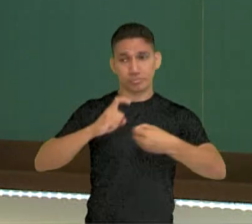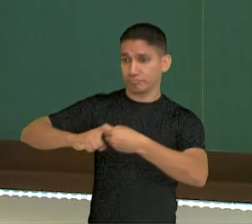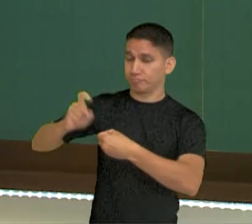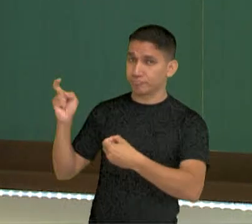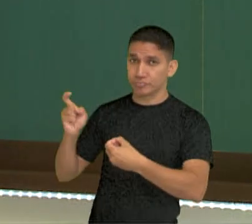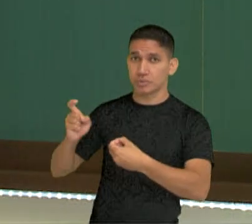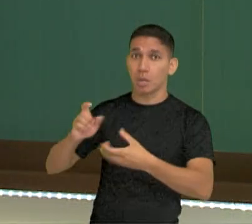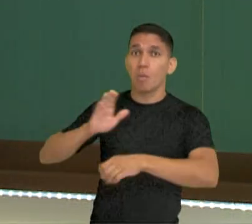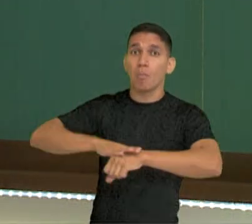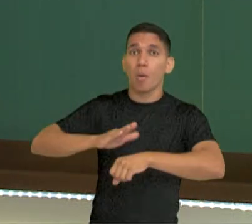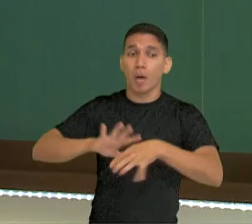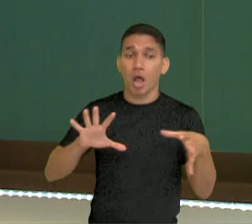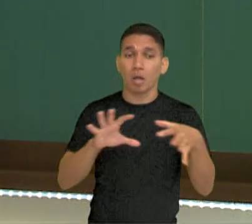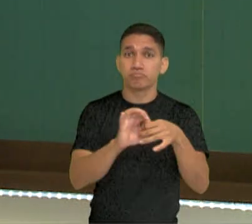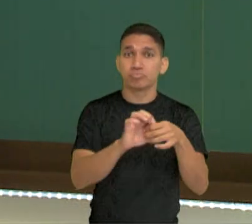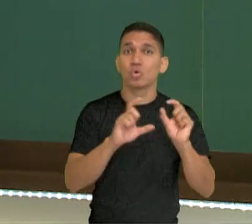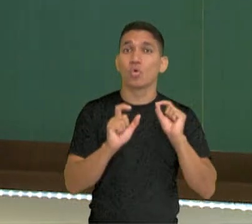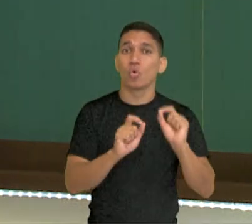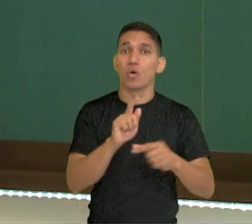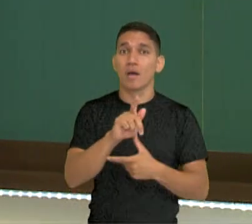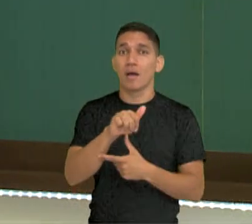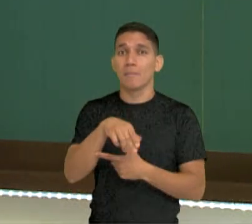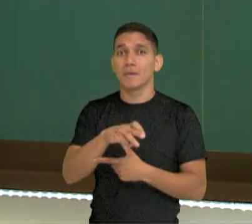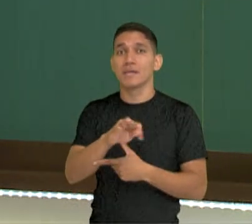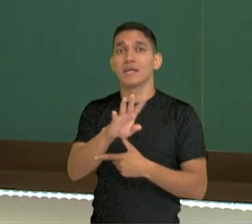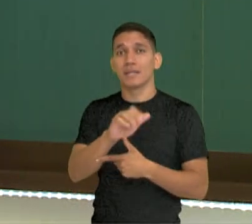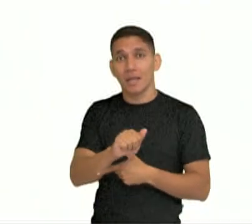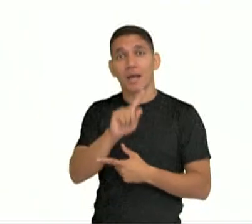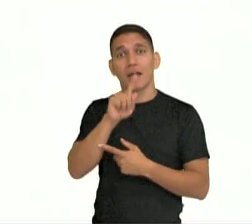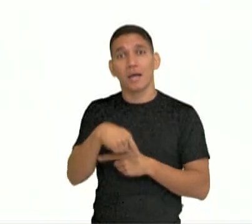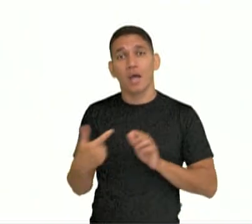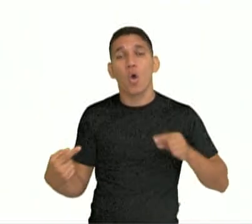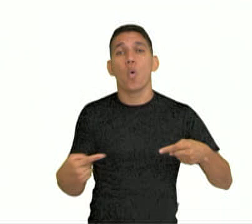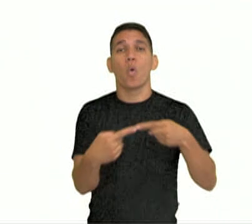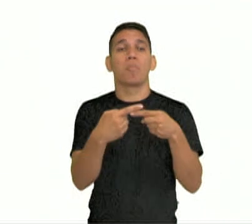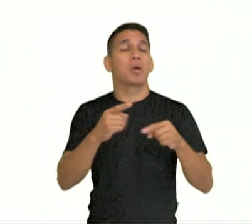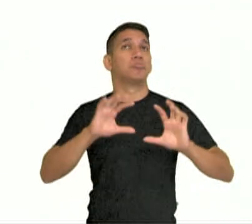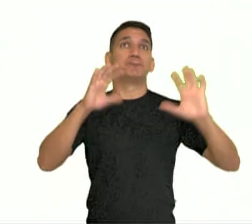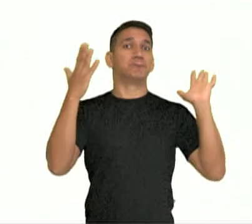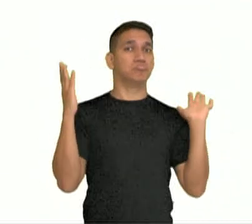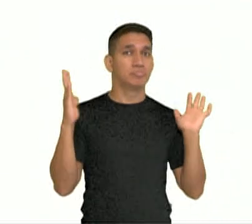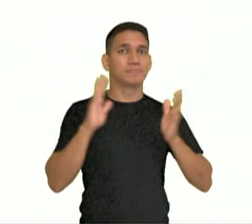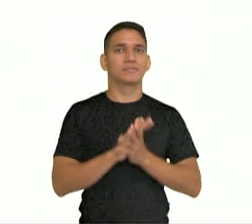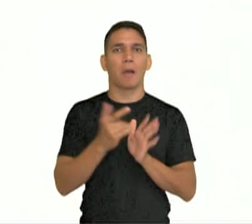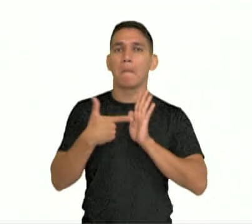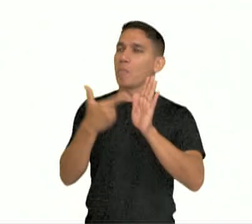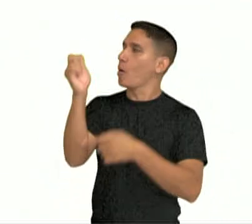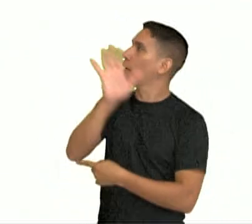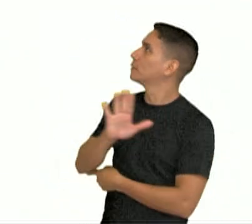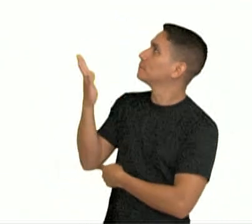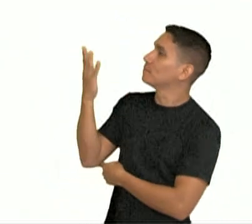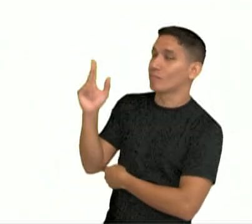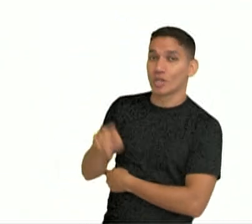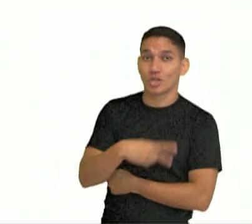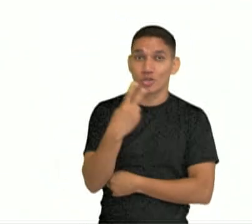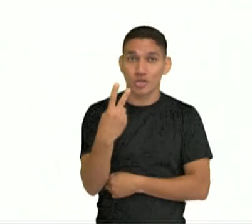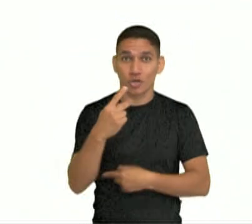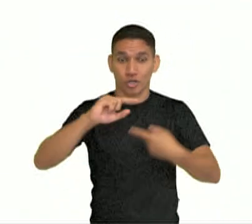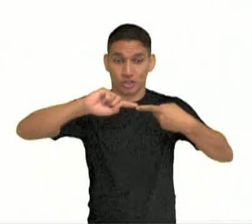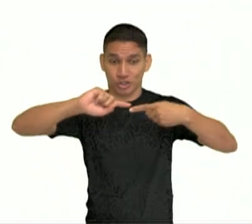a formação dos gametas e se combinam ao acaso. É isso que está mostrando nessa figura. Então, dois genes diferentes,